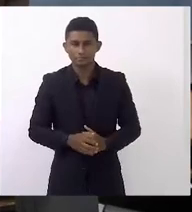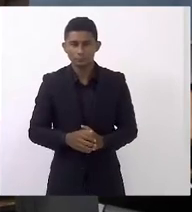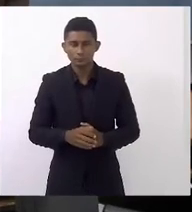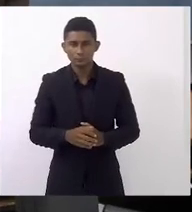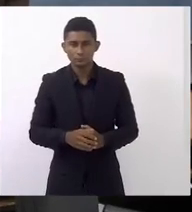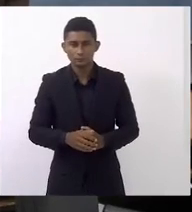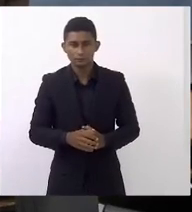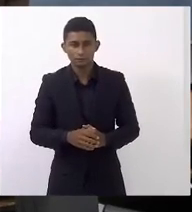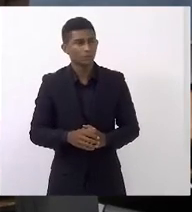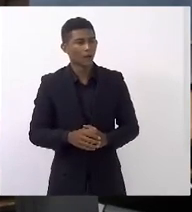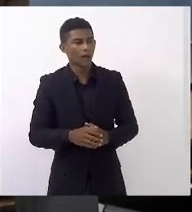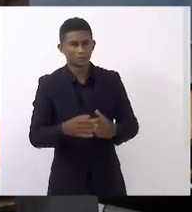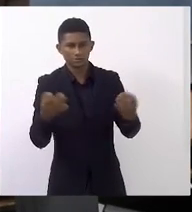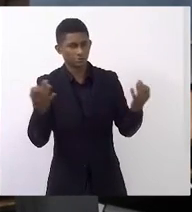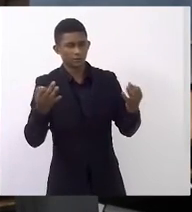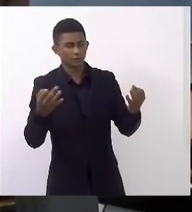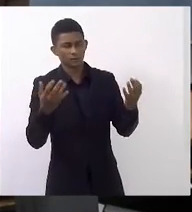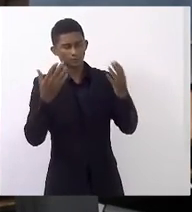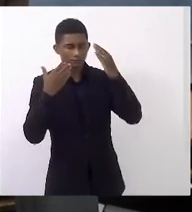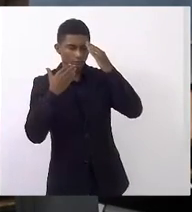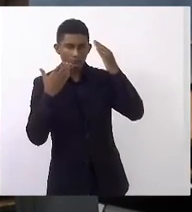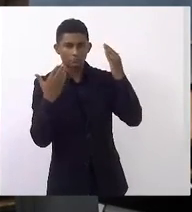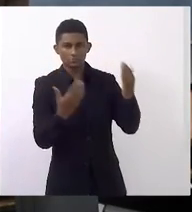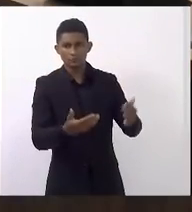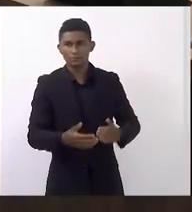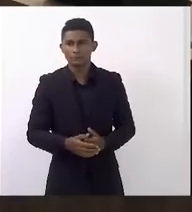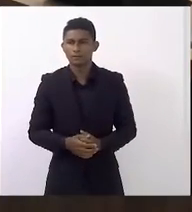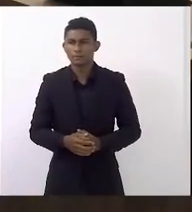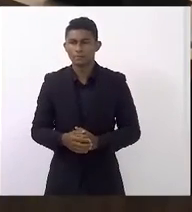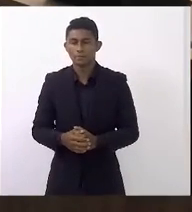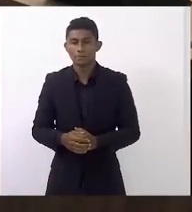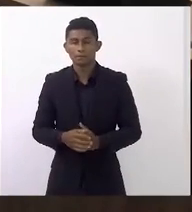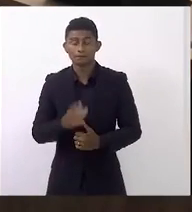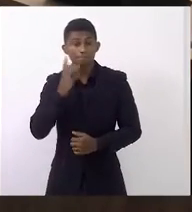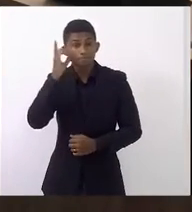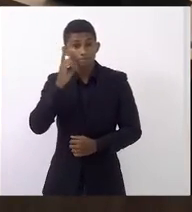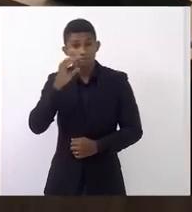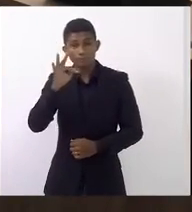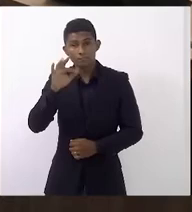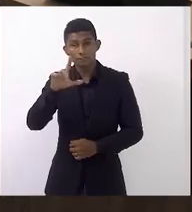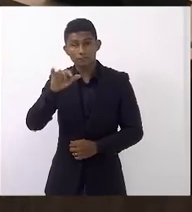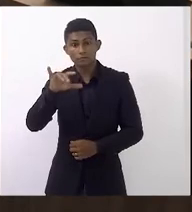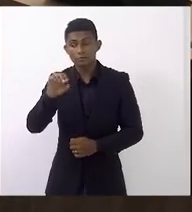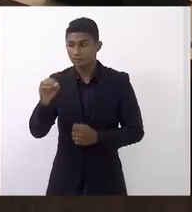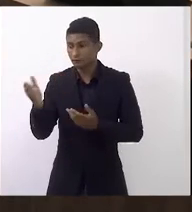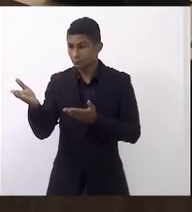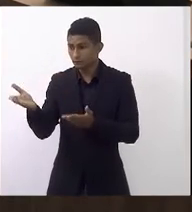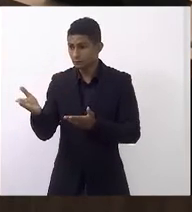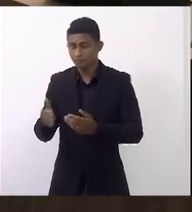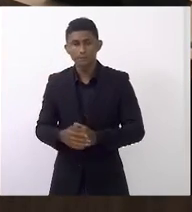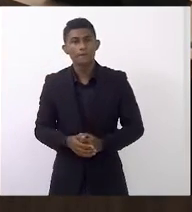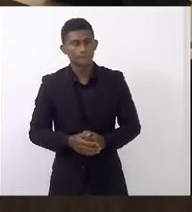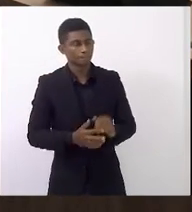Para decidir. Perfeitamente. Exato. Obrigado, presidente. Comitê a CCJ. Deputado Flávio Serafini. Senhor presidente, projeto